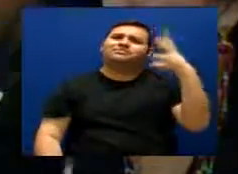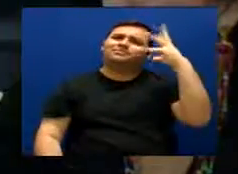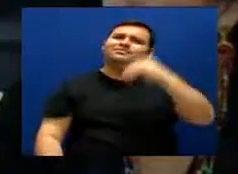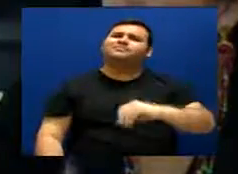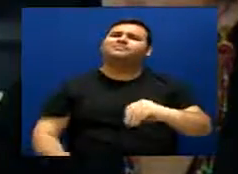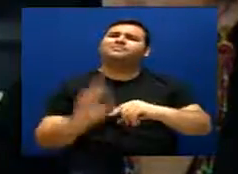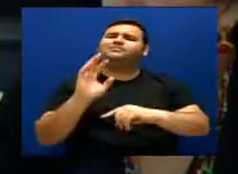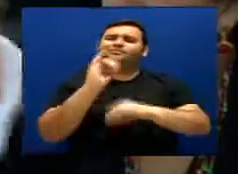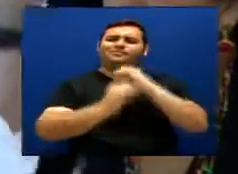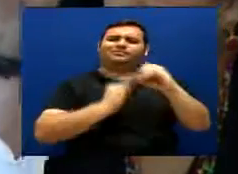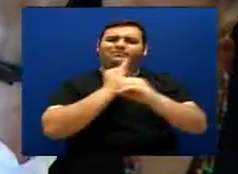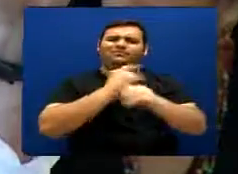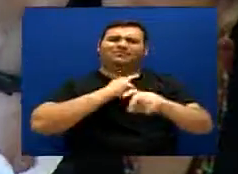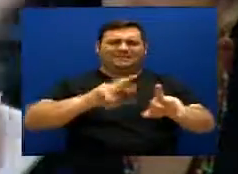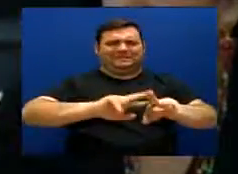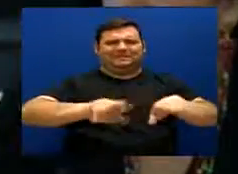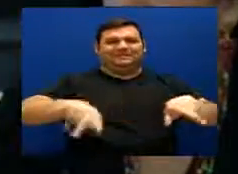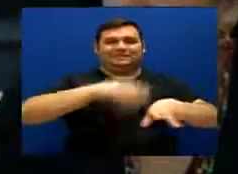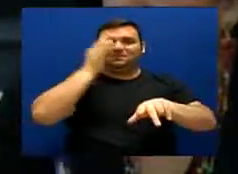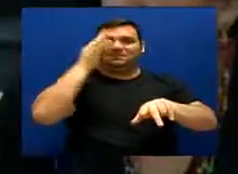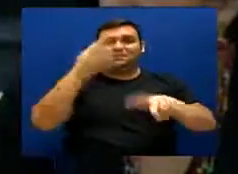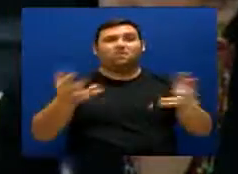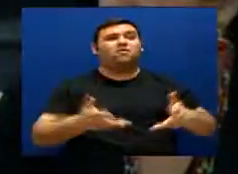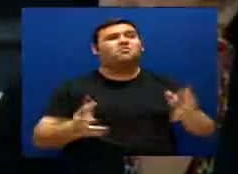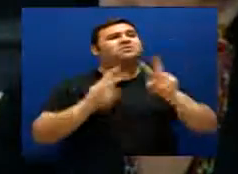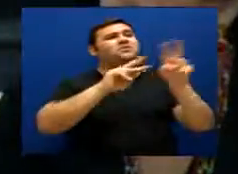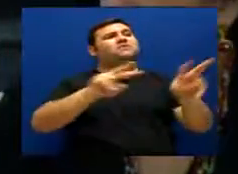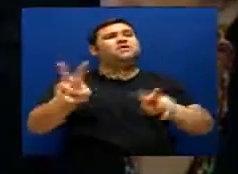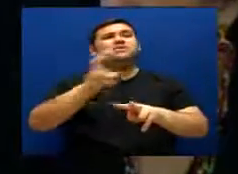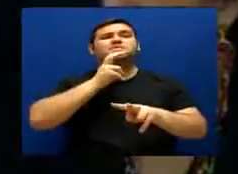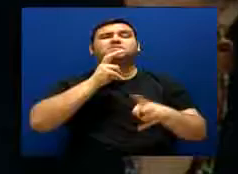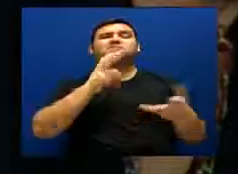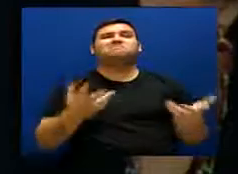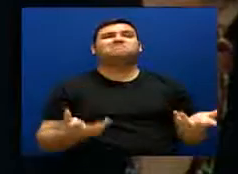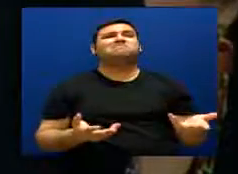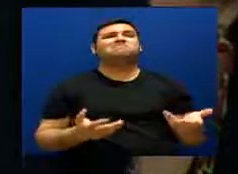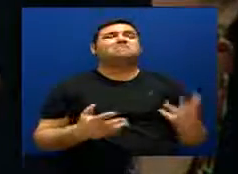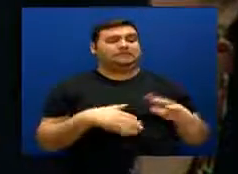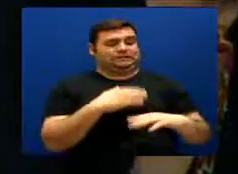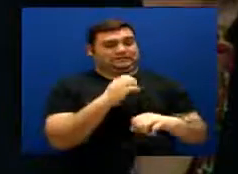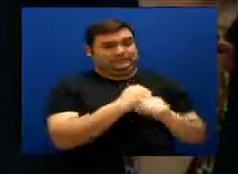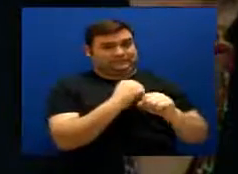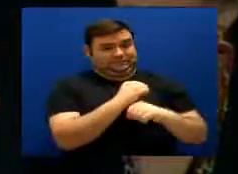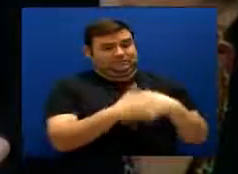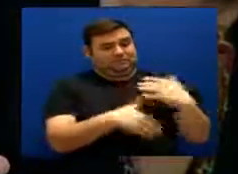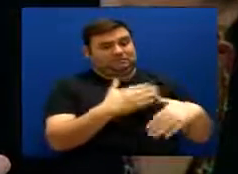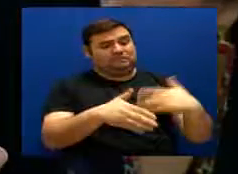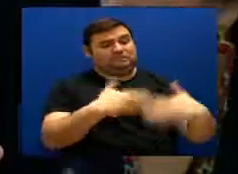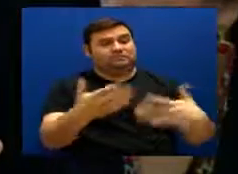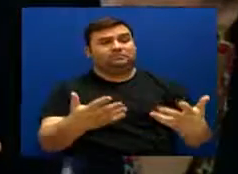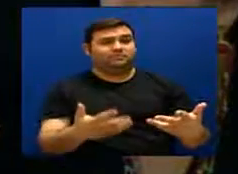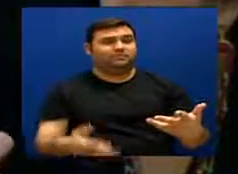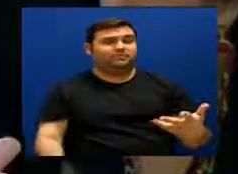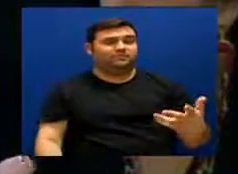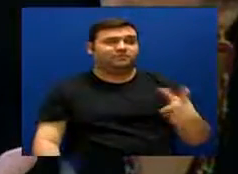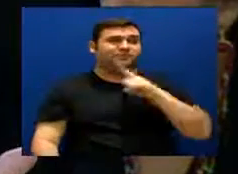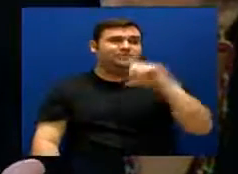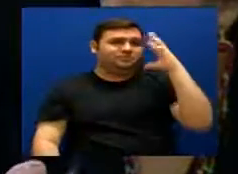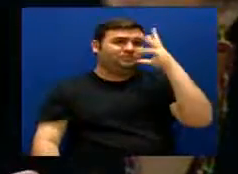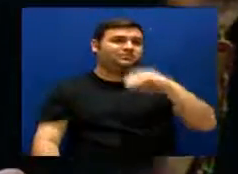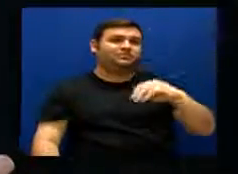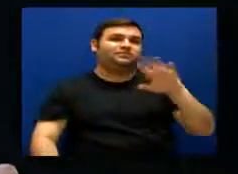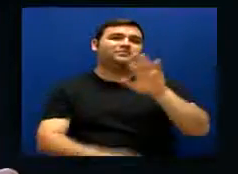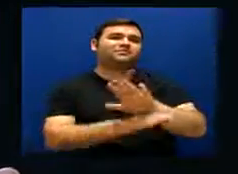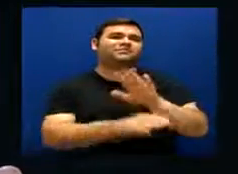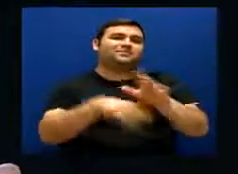lindo o site, assim, as mais variadas plantas. E hoje a gente vê a cidade, com o passar dos anos aqui, como resultou em embelezamento